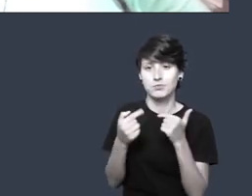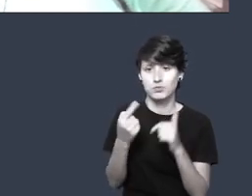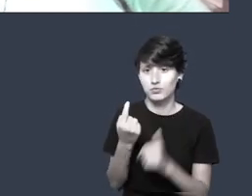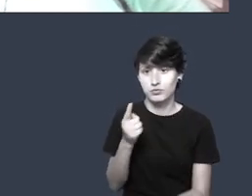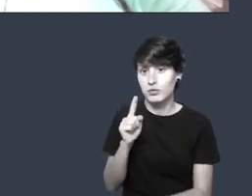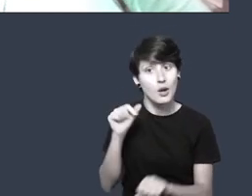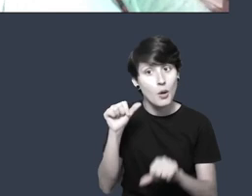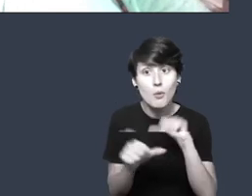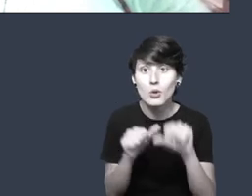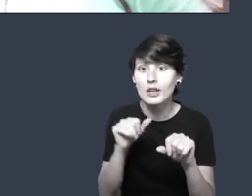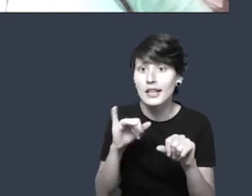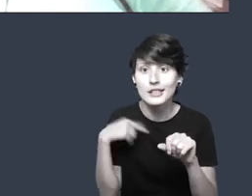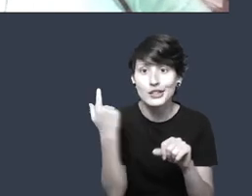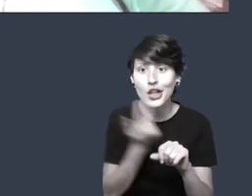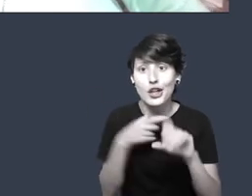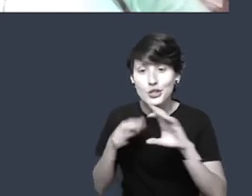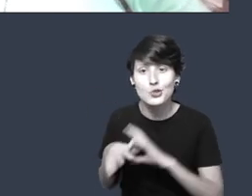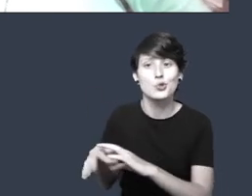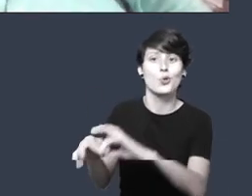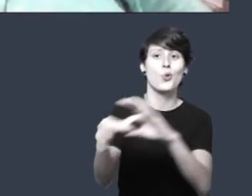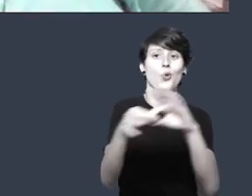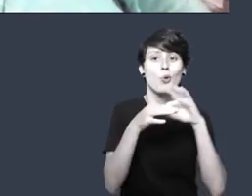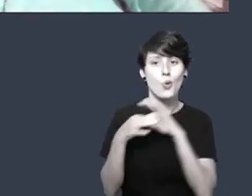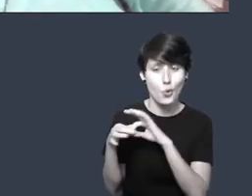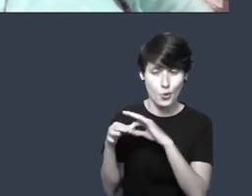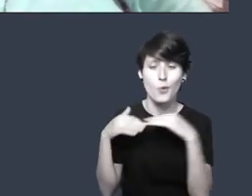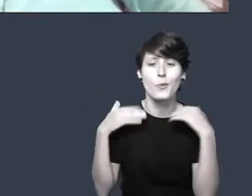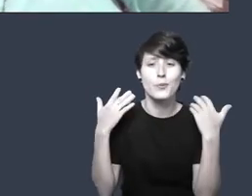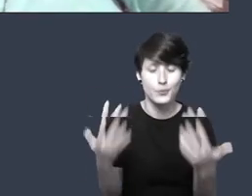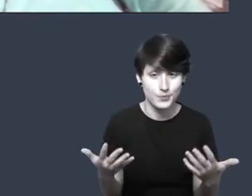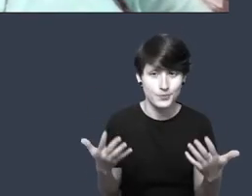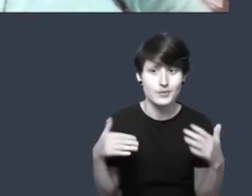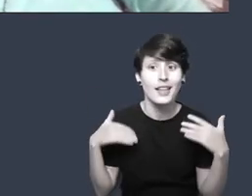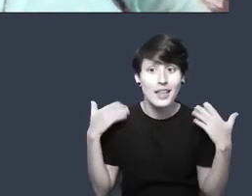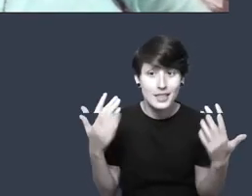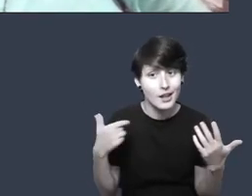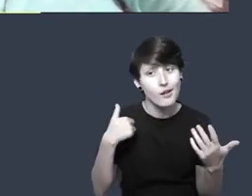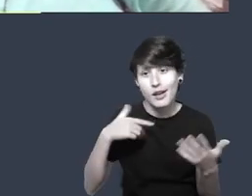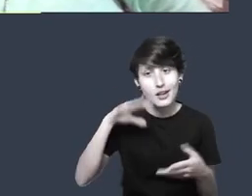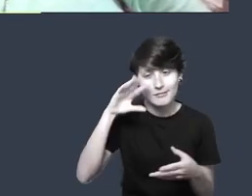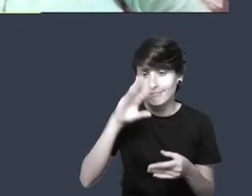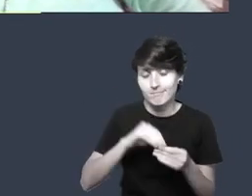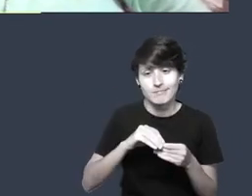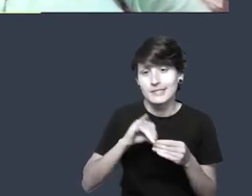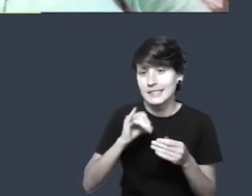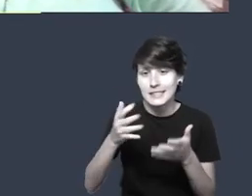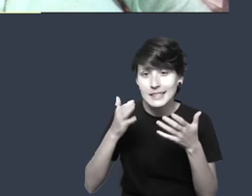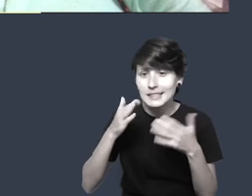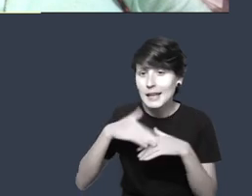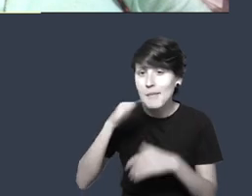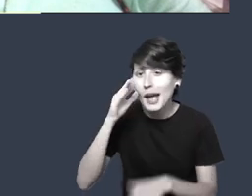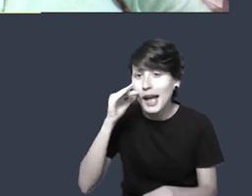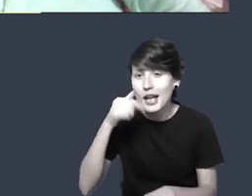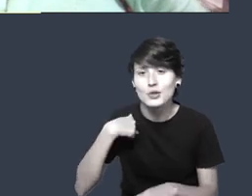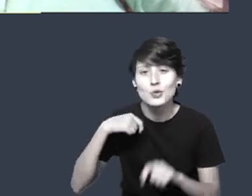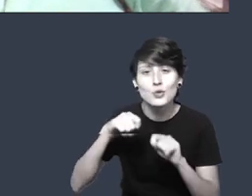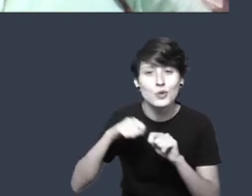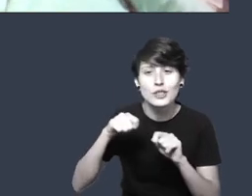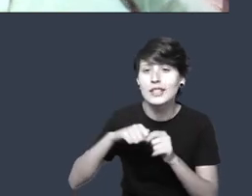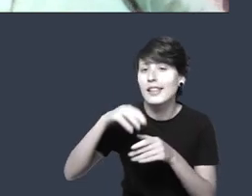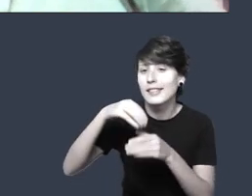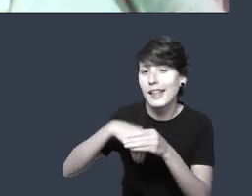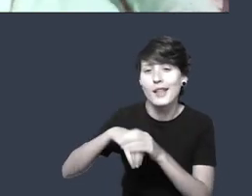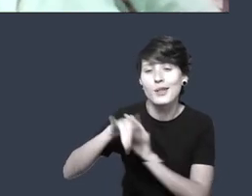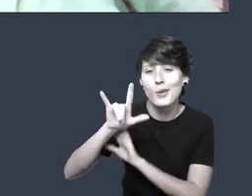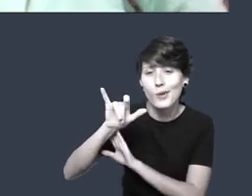mudarem se a gente não se unir, né? Então, é isso. Se quiserem saber mais do que eu ando fazendo, o Instagram, né?